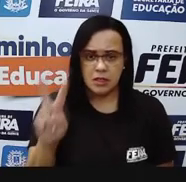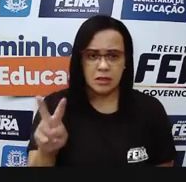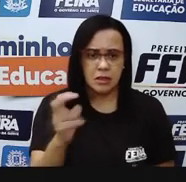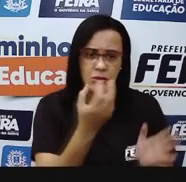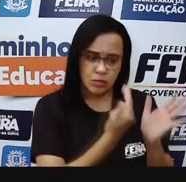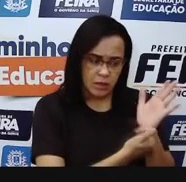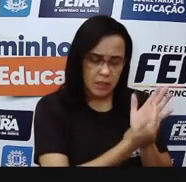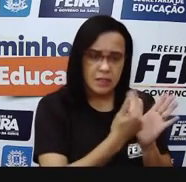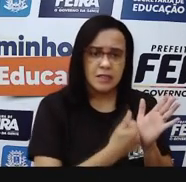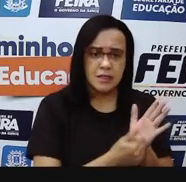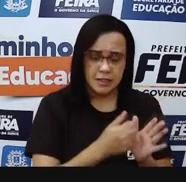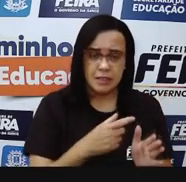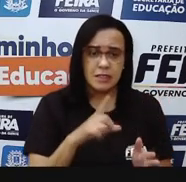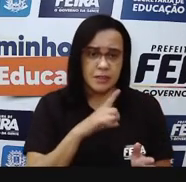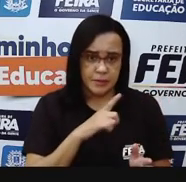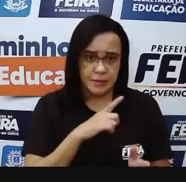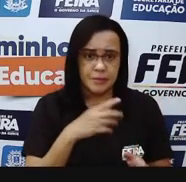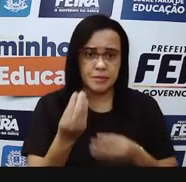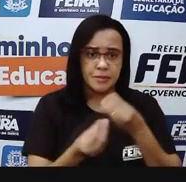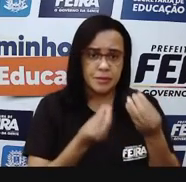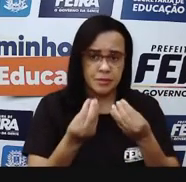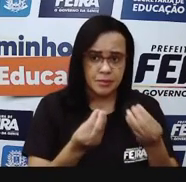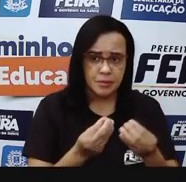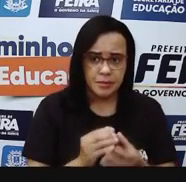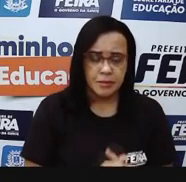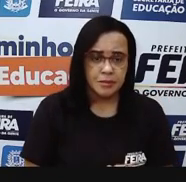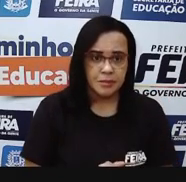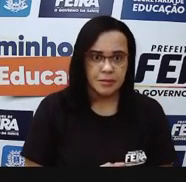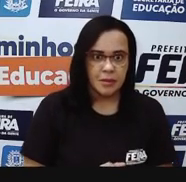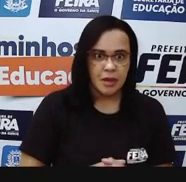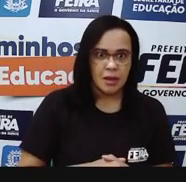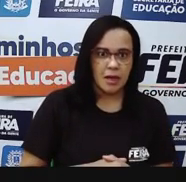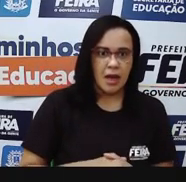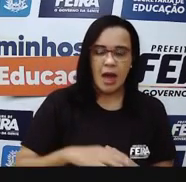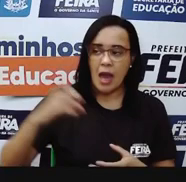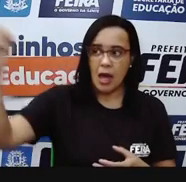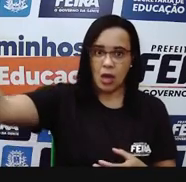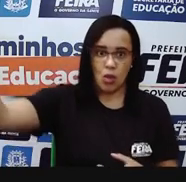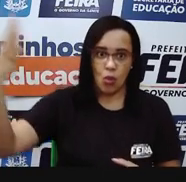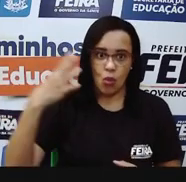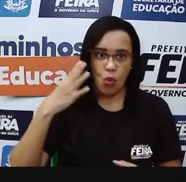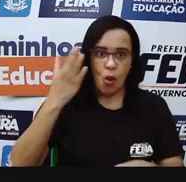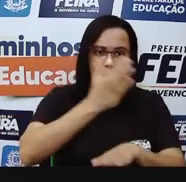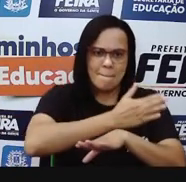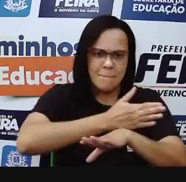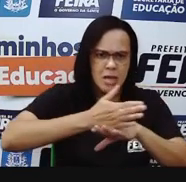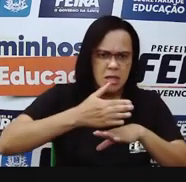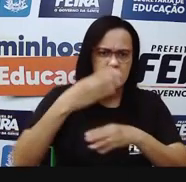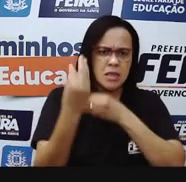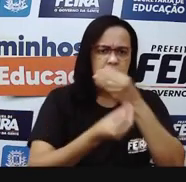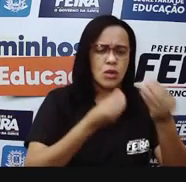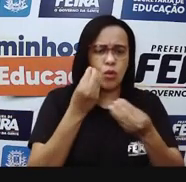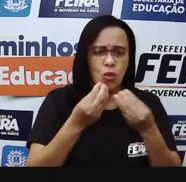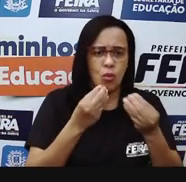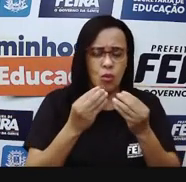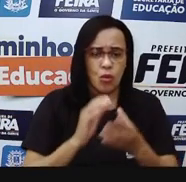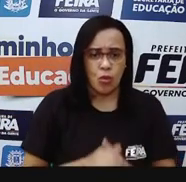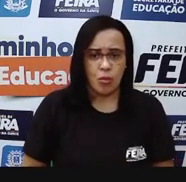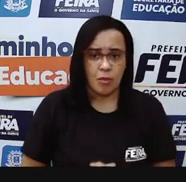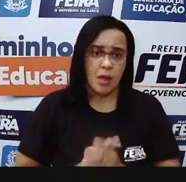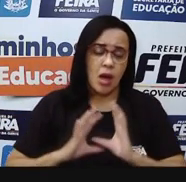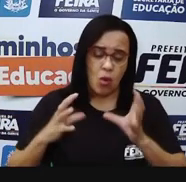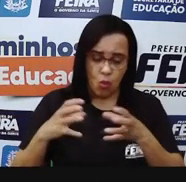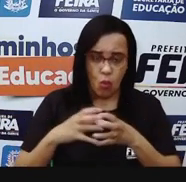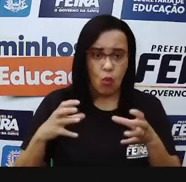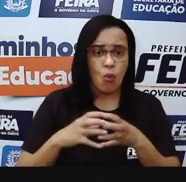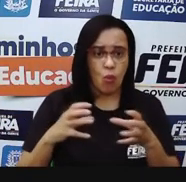uma sobre a luz branca e como ela é uma decomposa, é, um conjunto de todas as outras